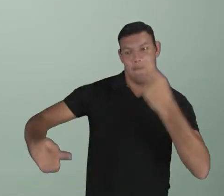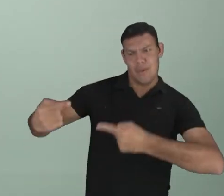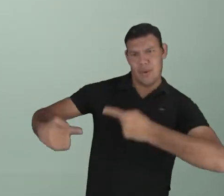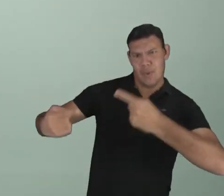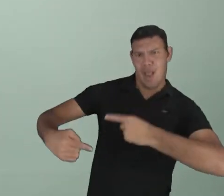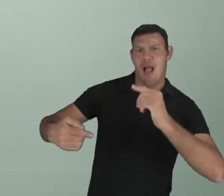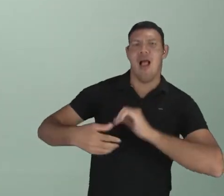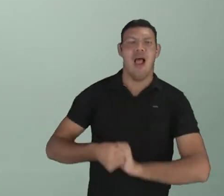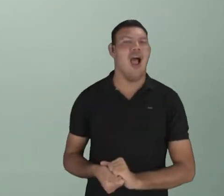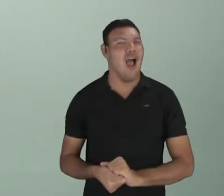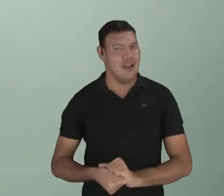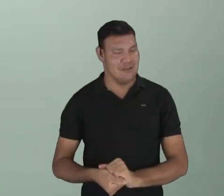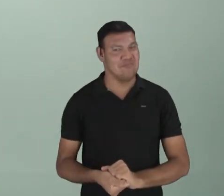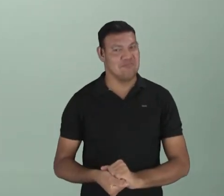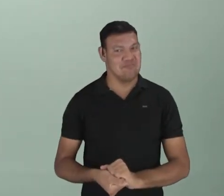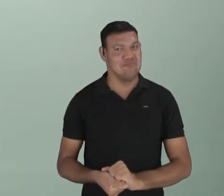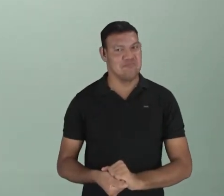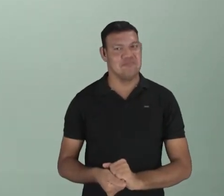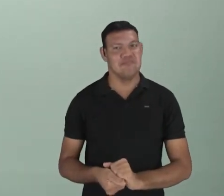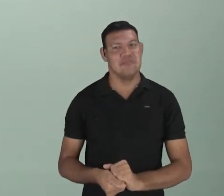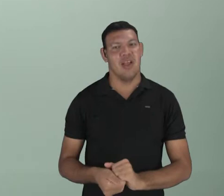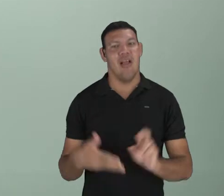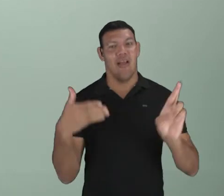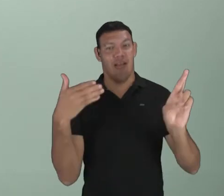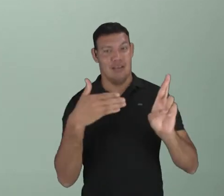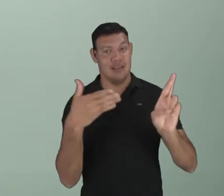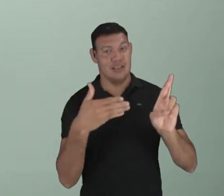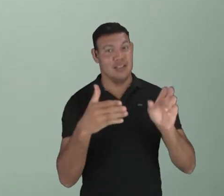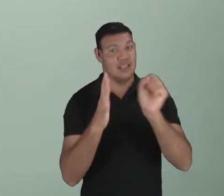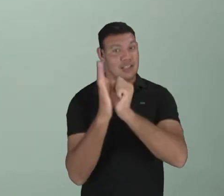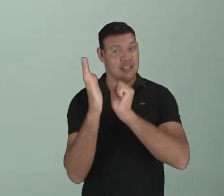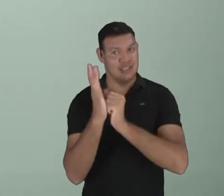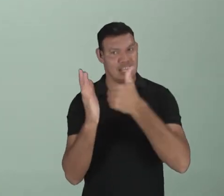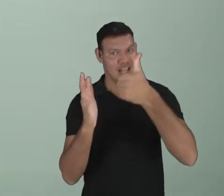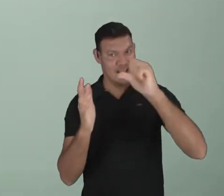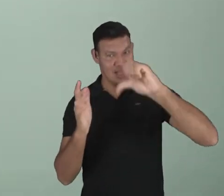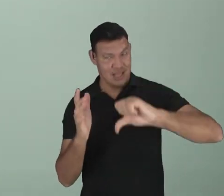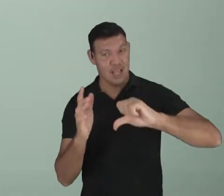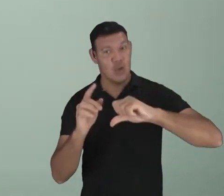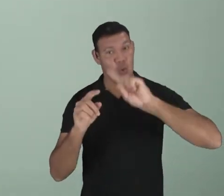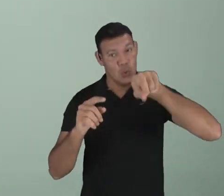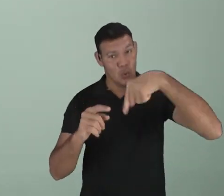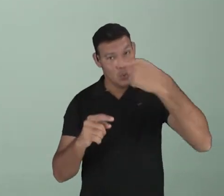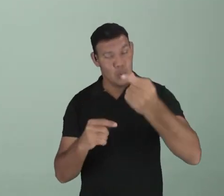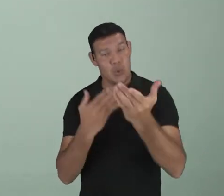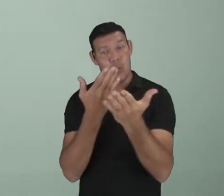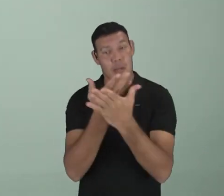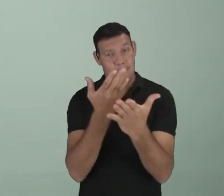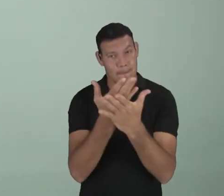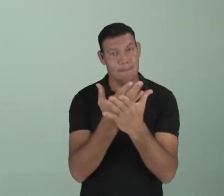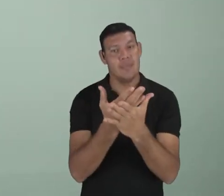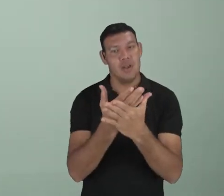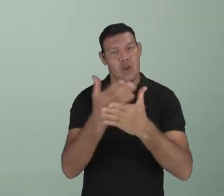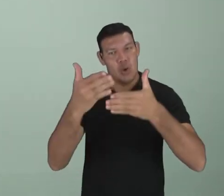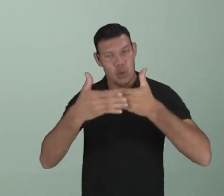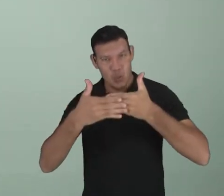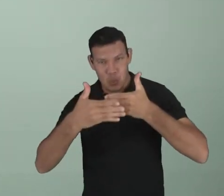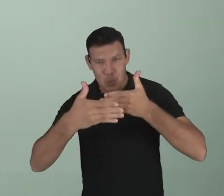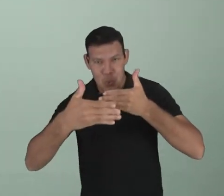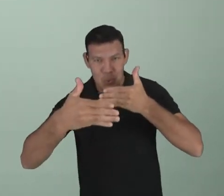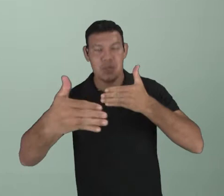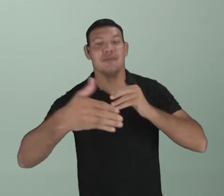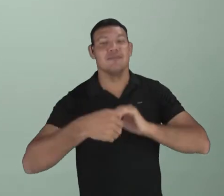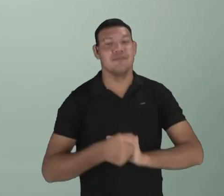território referentes aí ao século XIX, ok? E aí nas próximas aulas a gente vai avançando um pouco mais